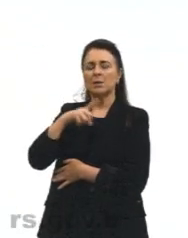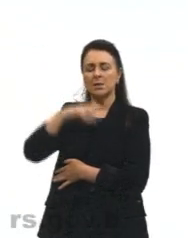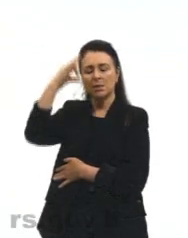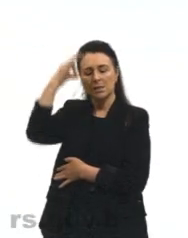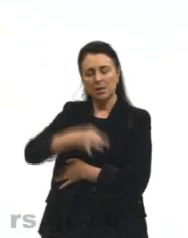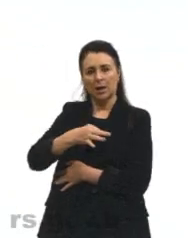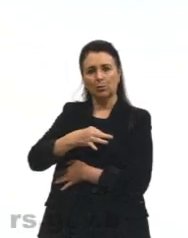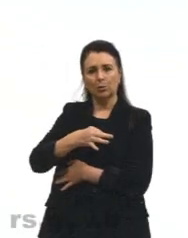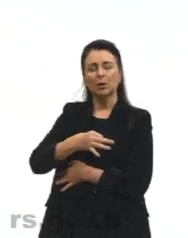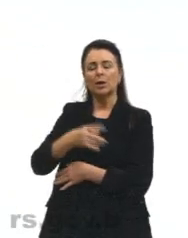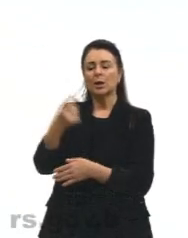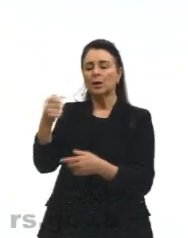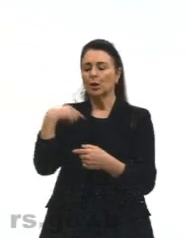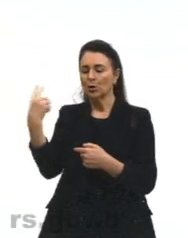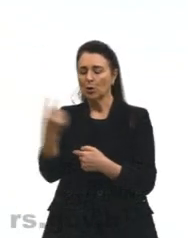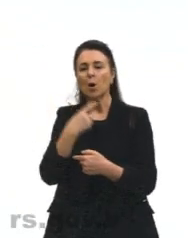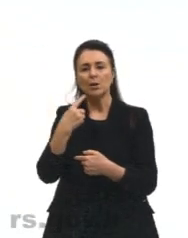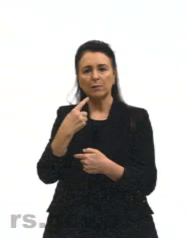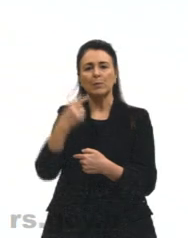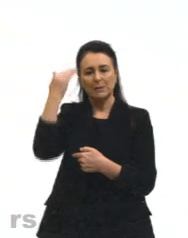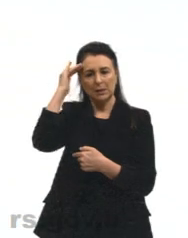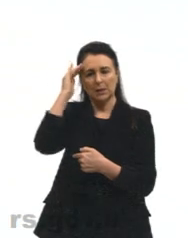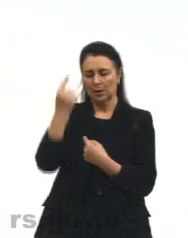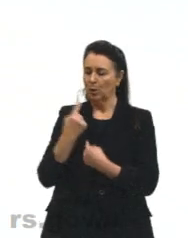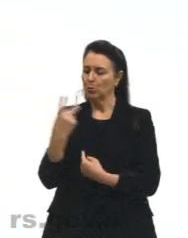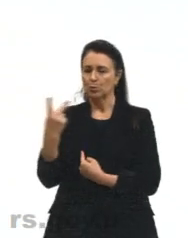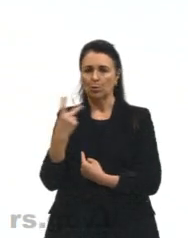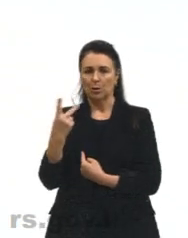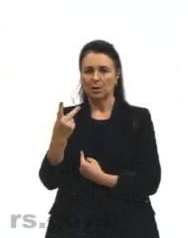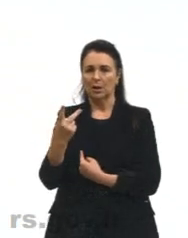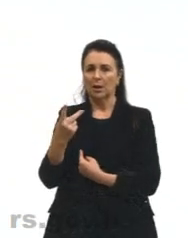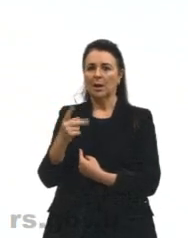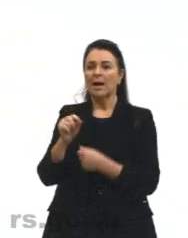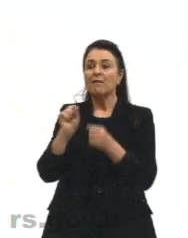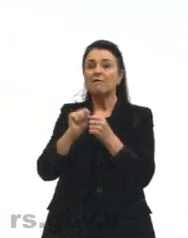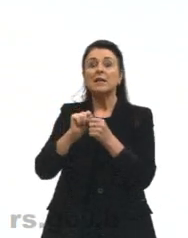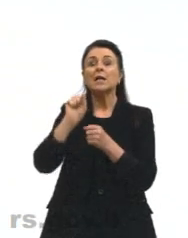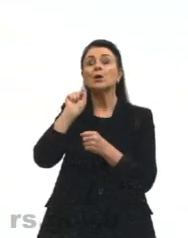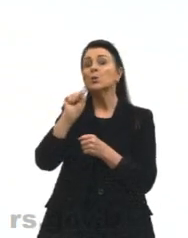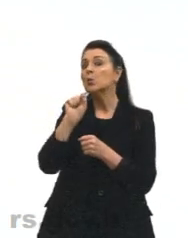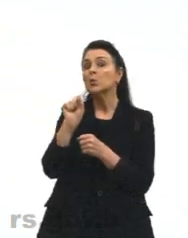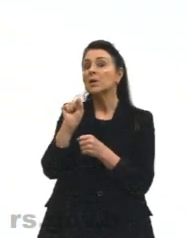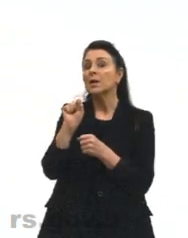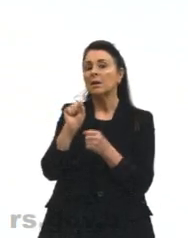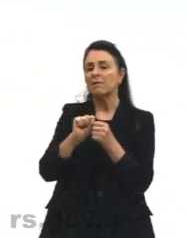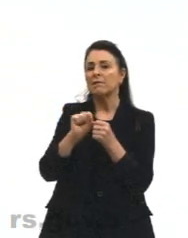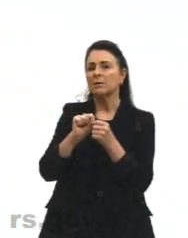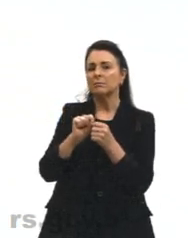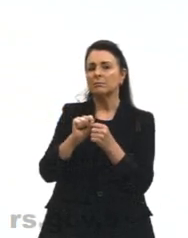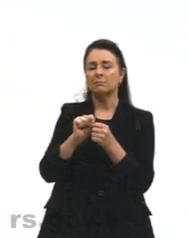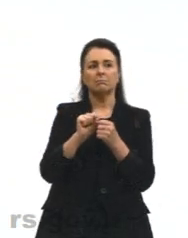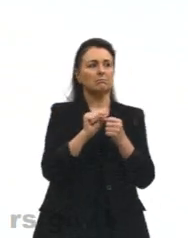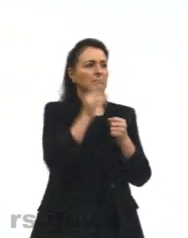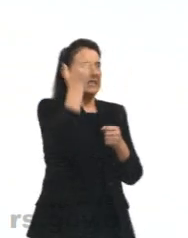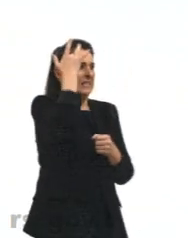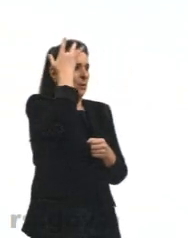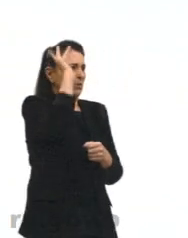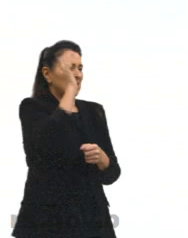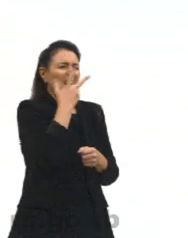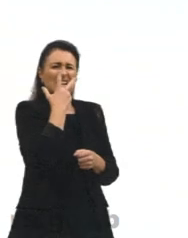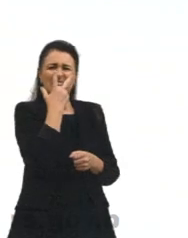certeza de que chegaremos a um acordo essa coisa que o senhor quer é feita do que é de sei lá de